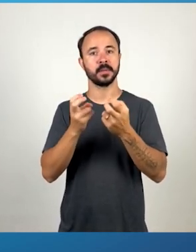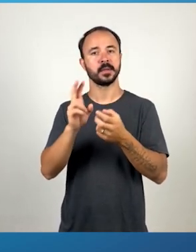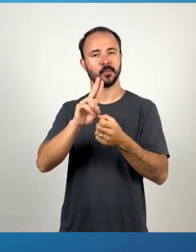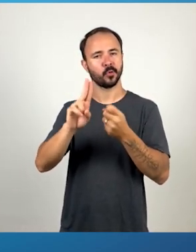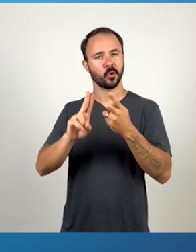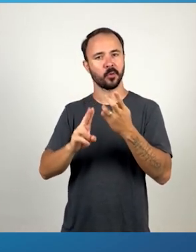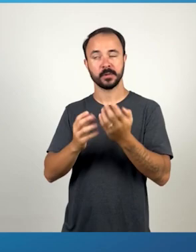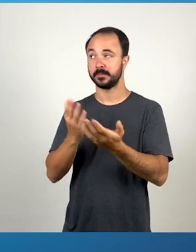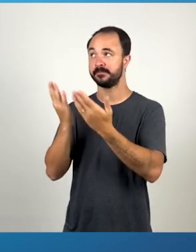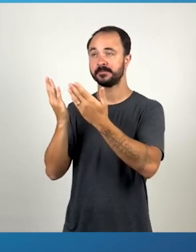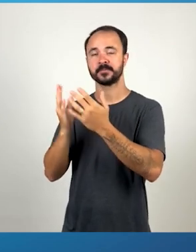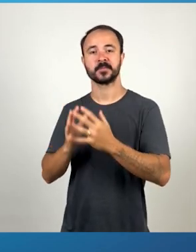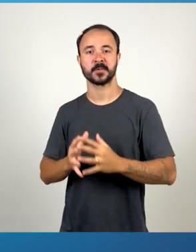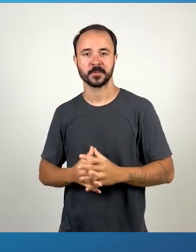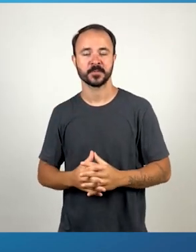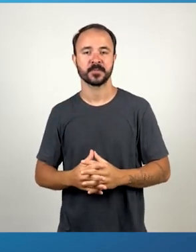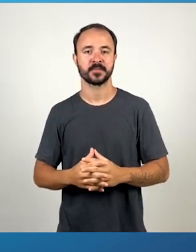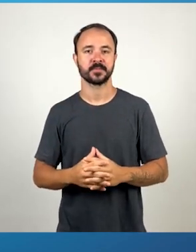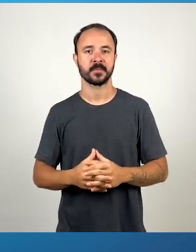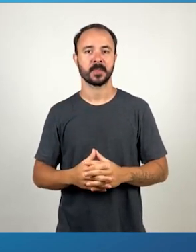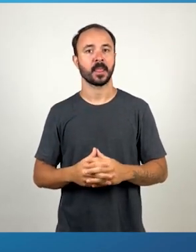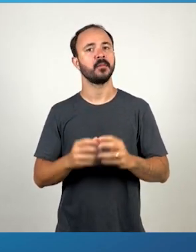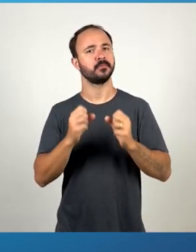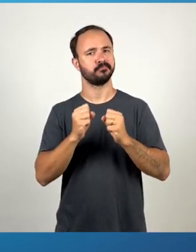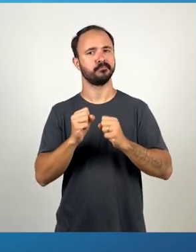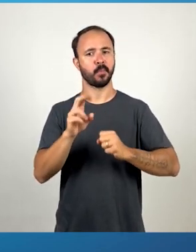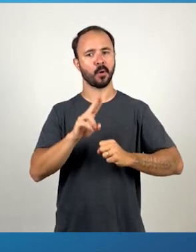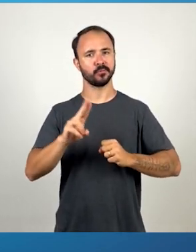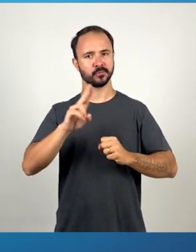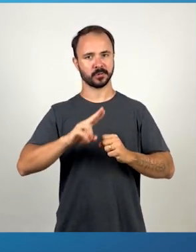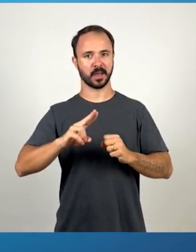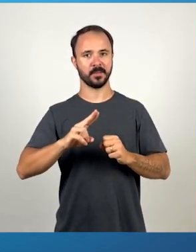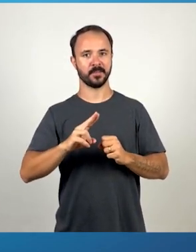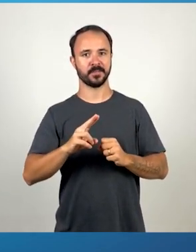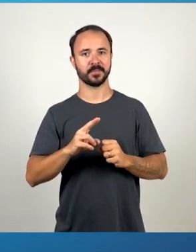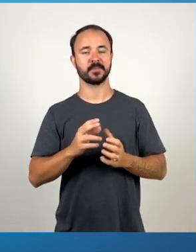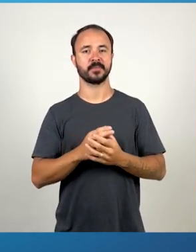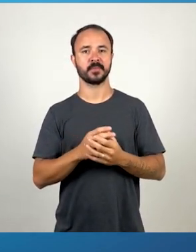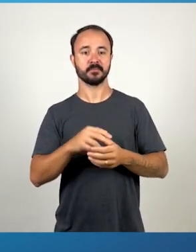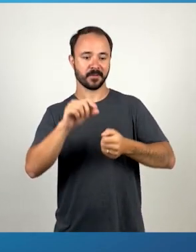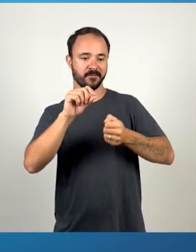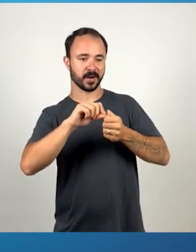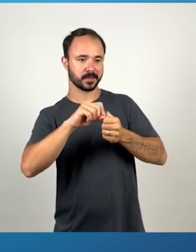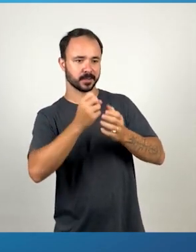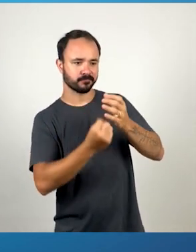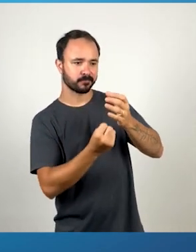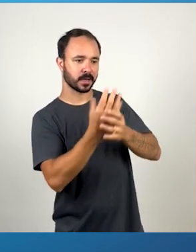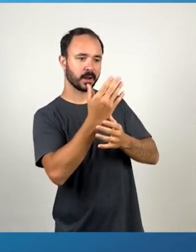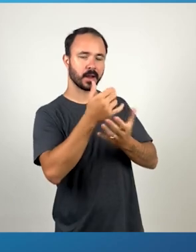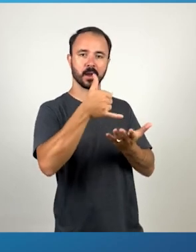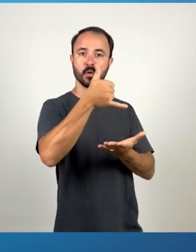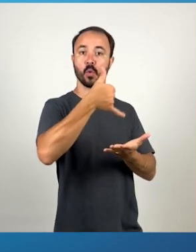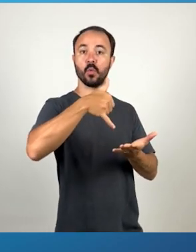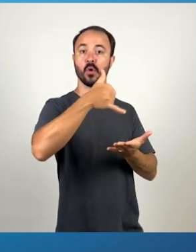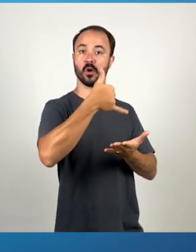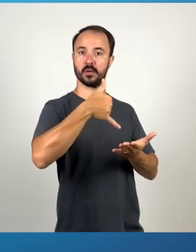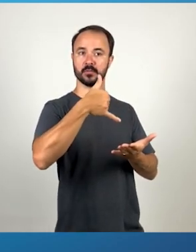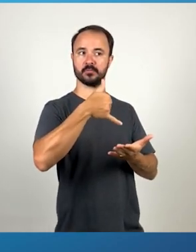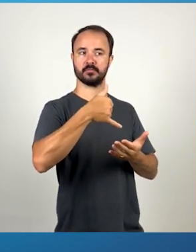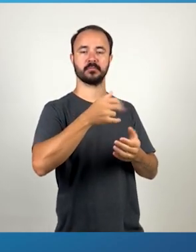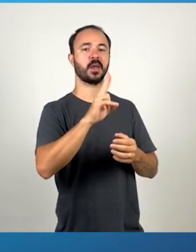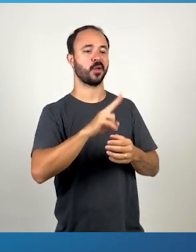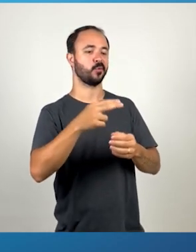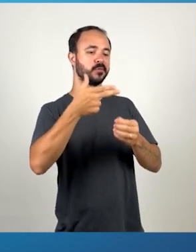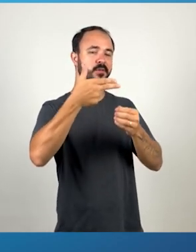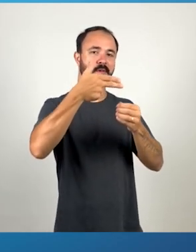amendoim. O algodão também pode ser destacado, a cânula e o dendê, ou também de gorduras de animais. No Brasil,